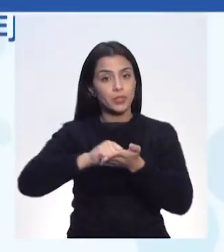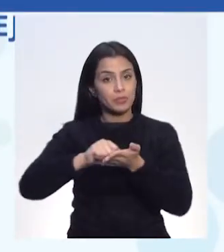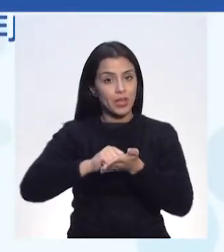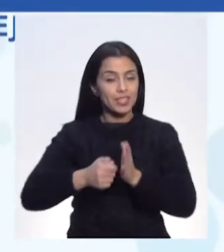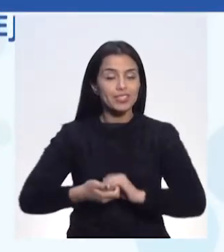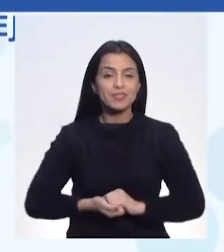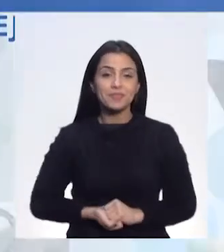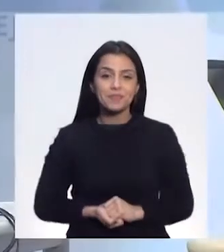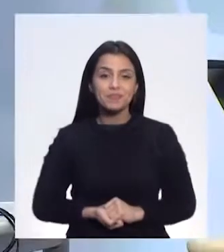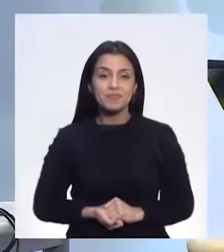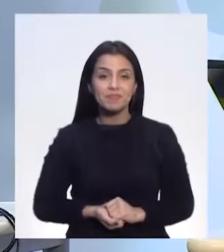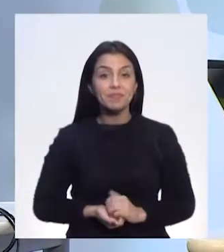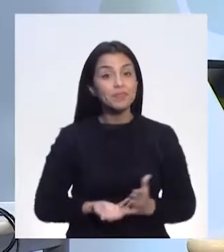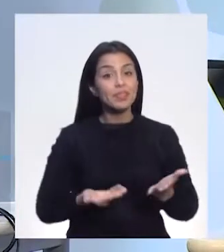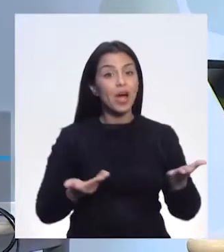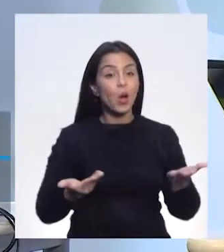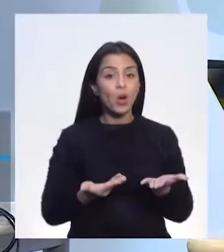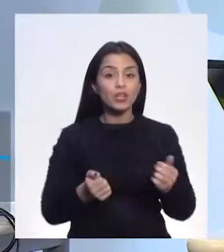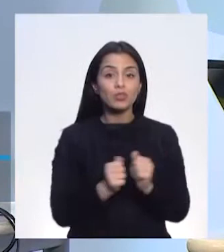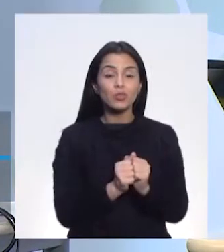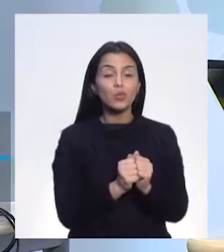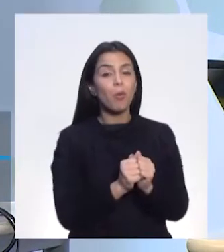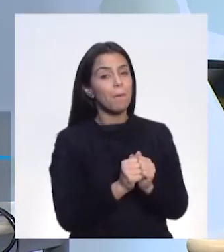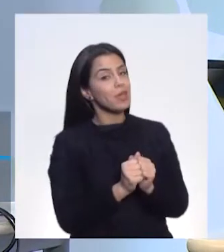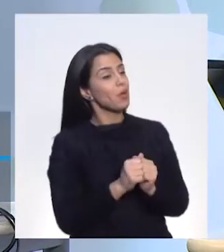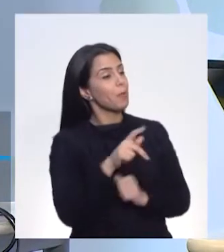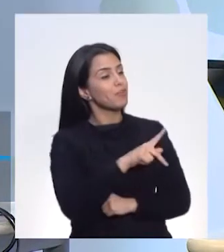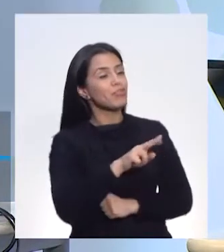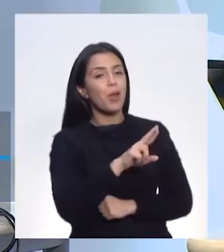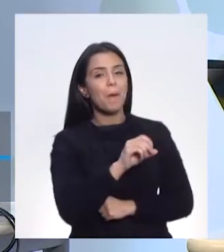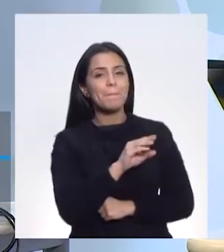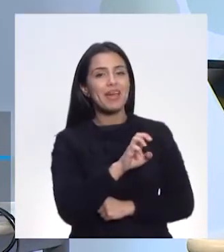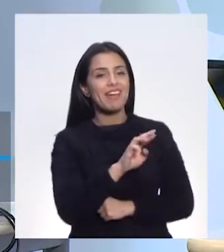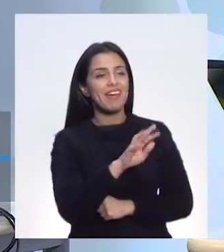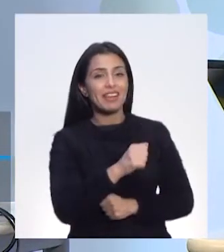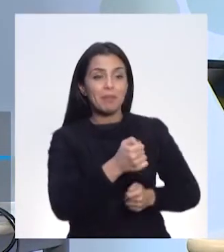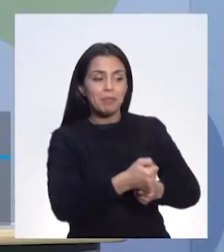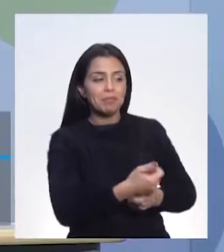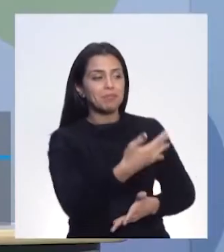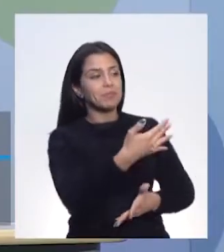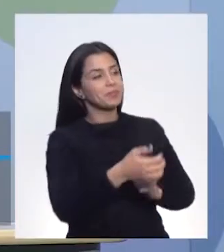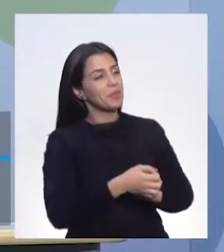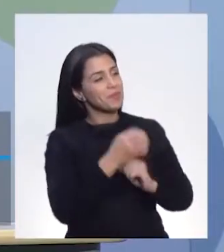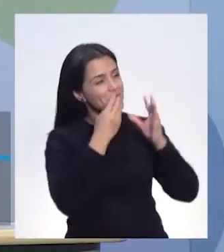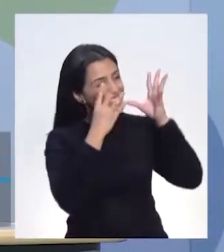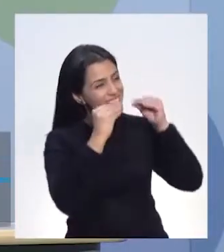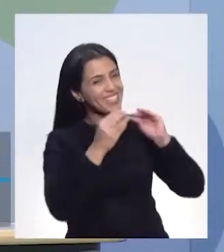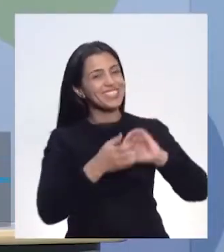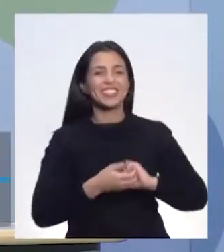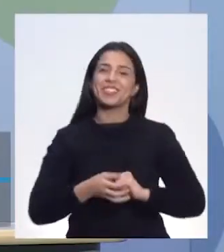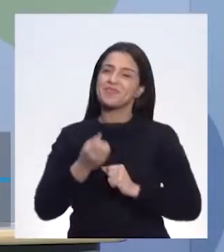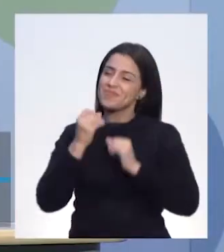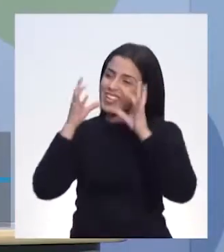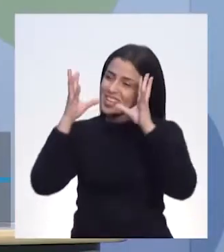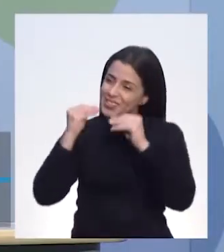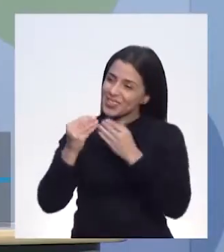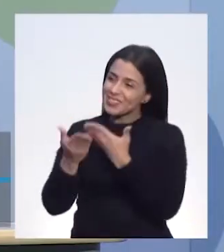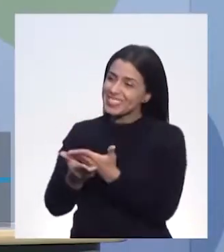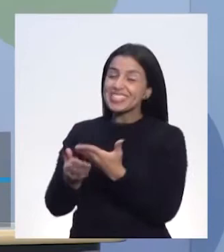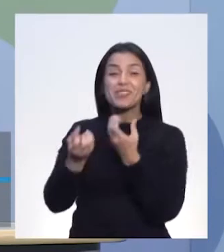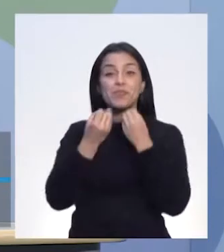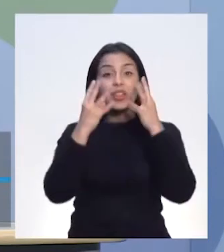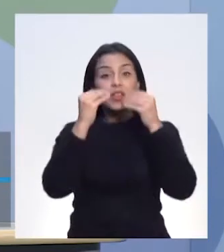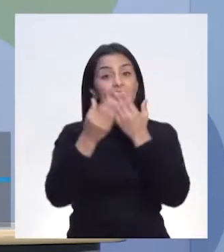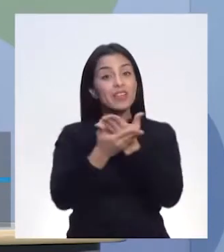com a presença da professora Roberta para me ajudar no chat. Boa noite, professora Roberta. Boa noite, professora Inês. Boa noite, alunos. Sejam